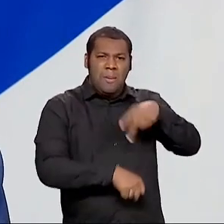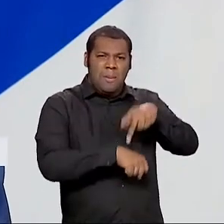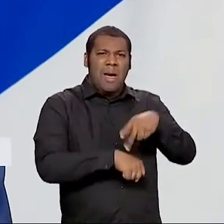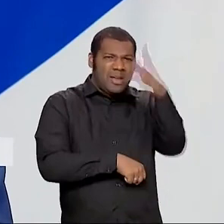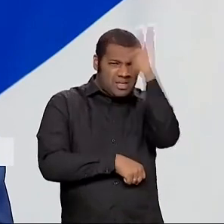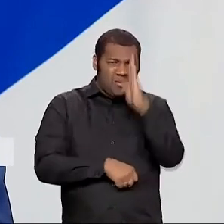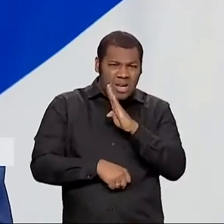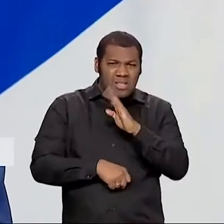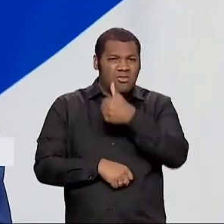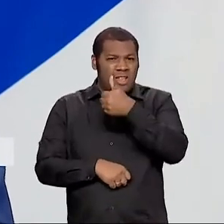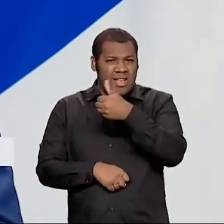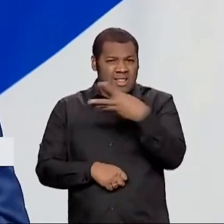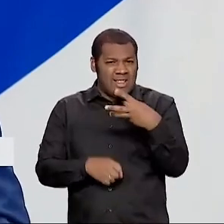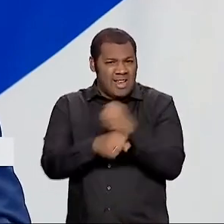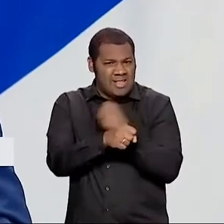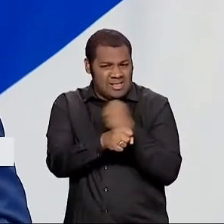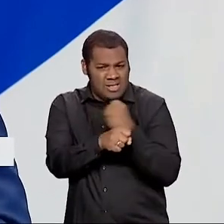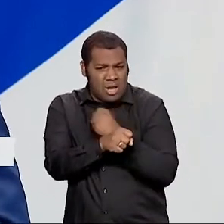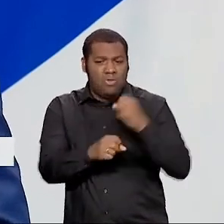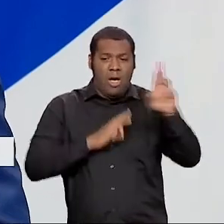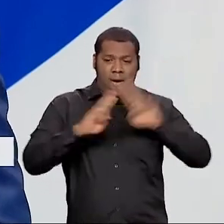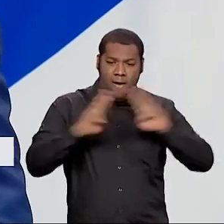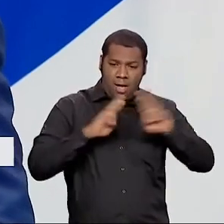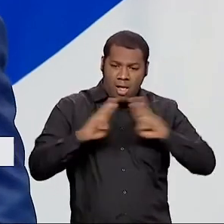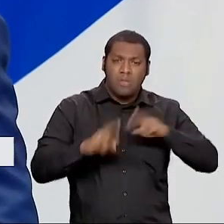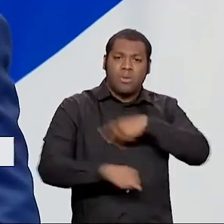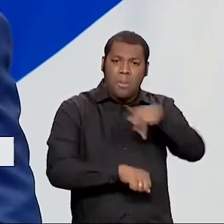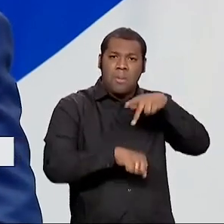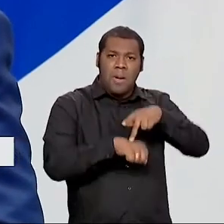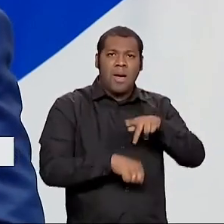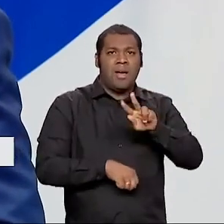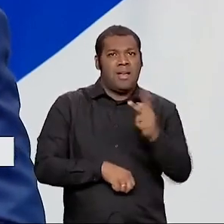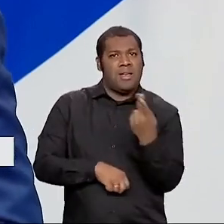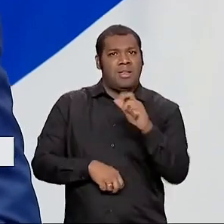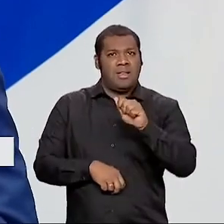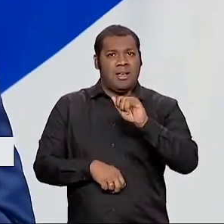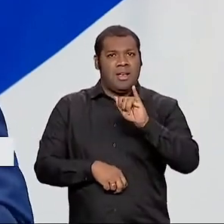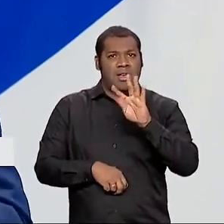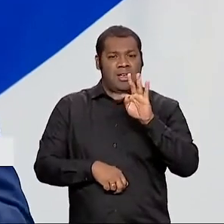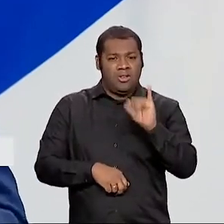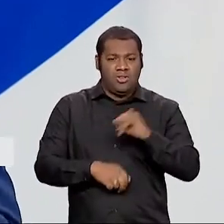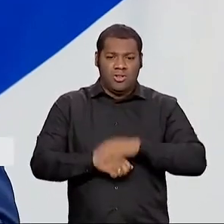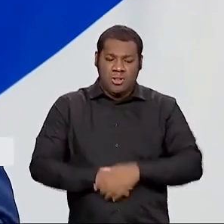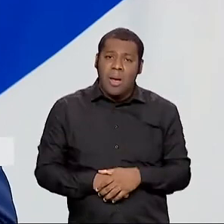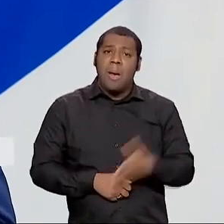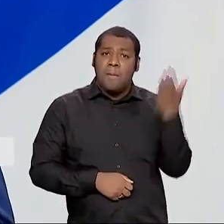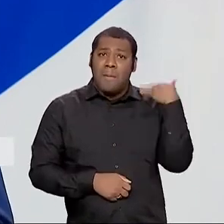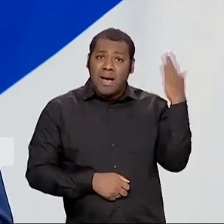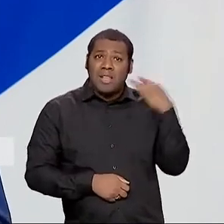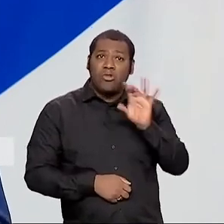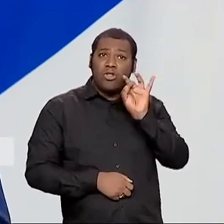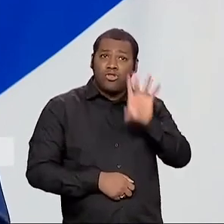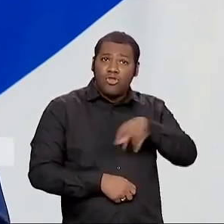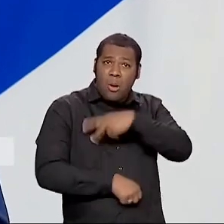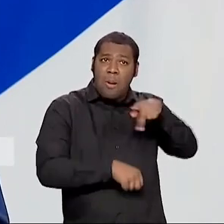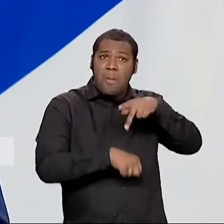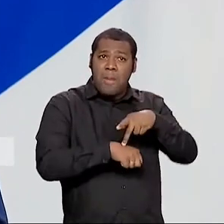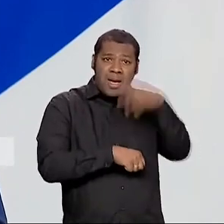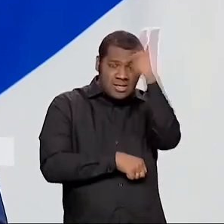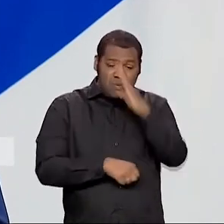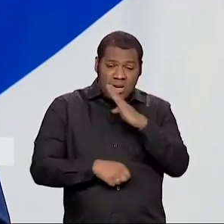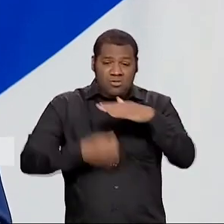lá. 13 anos. O único país que colocou dinheiro vivo lá foi o Brasil, 40 milhões